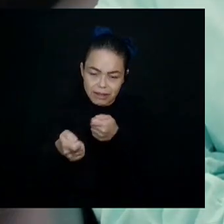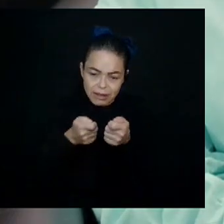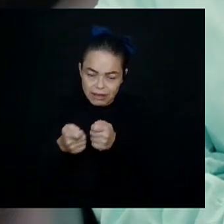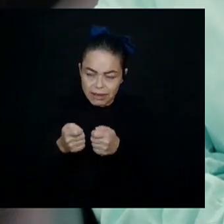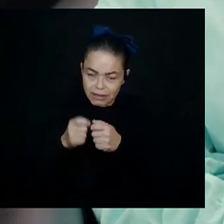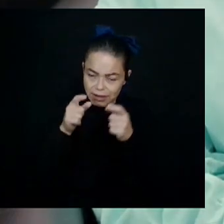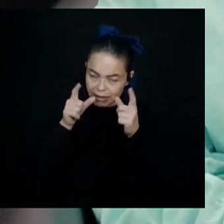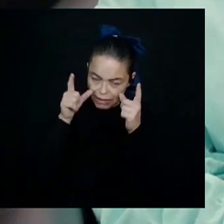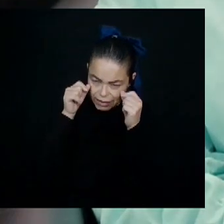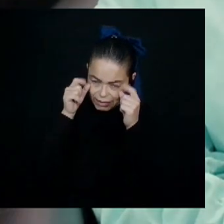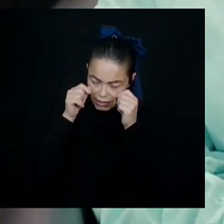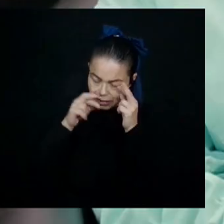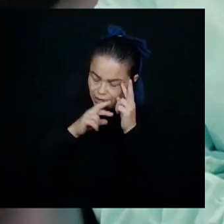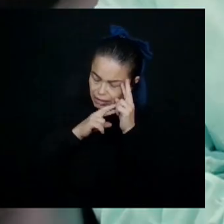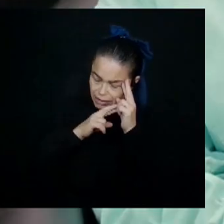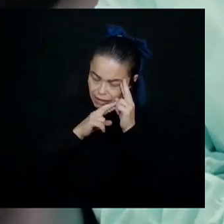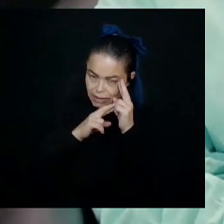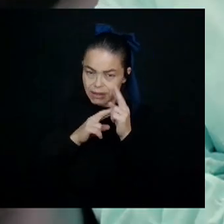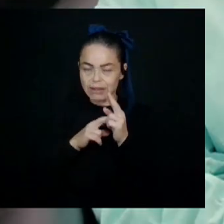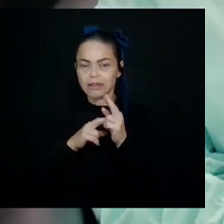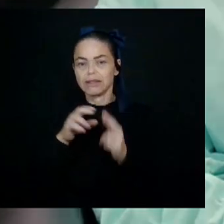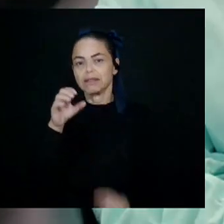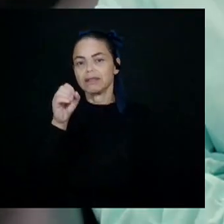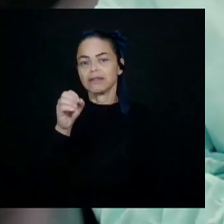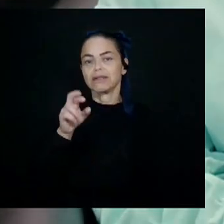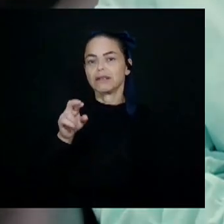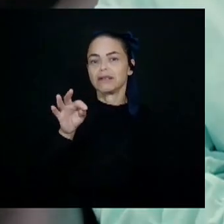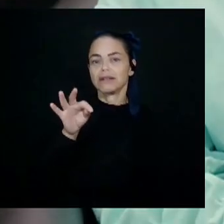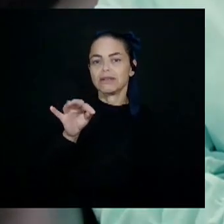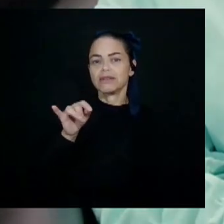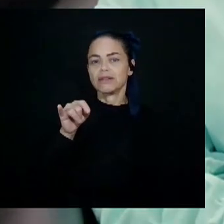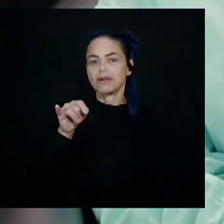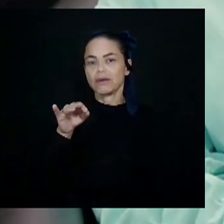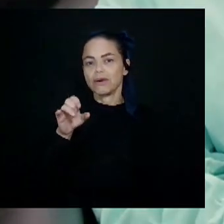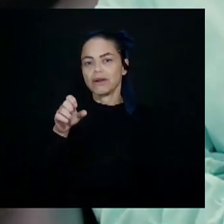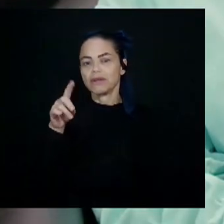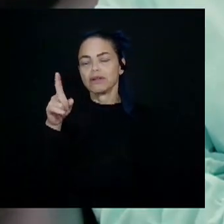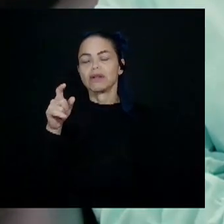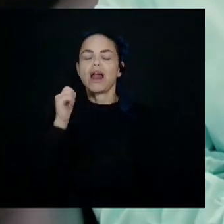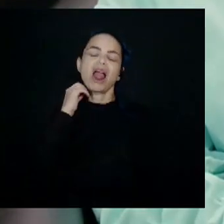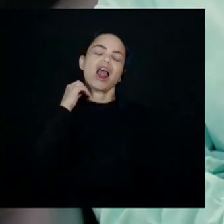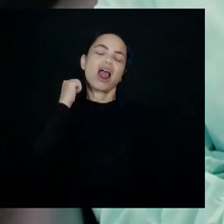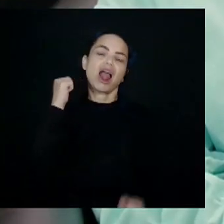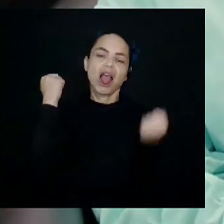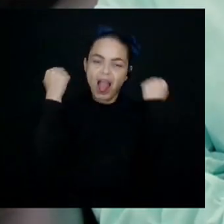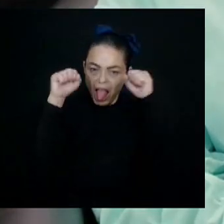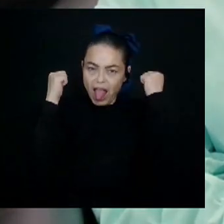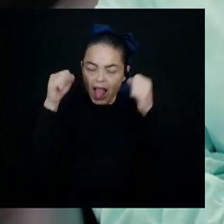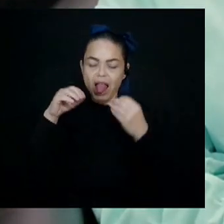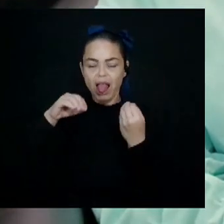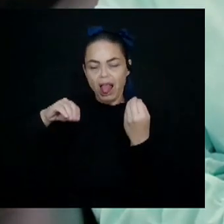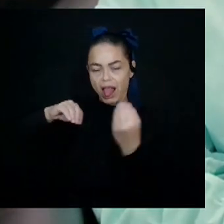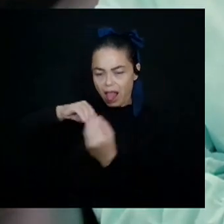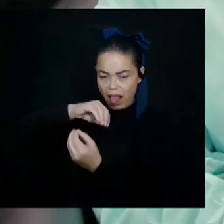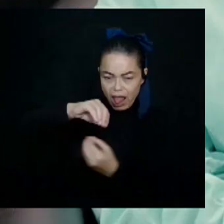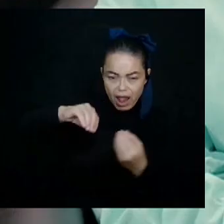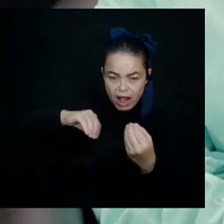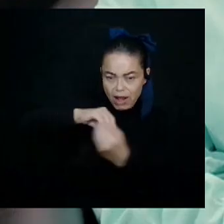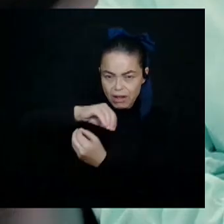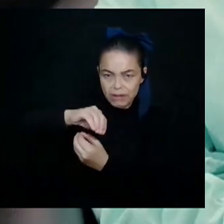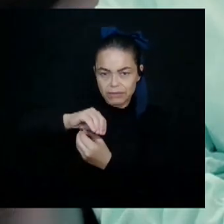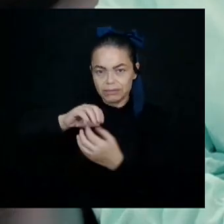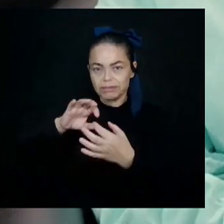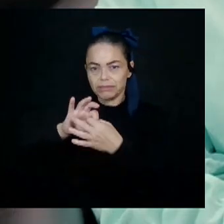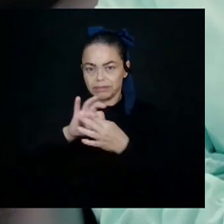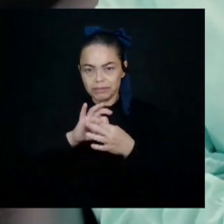região. E o corticoide, que é o hormônio do estresse, também está envolvido nesse circuito